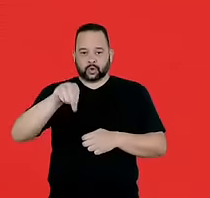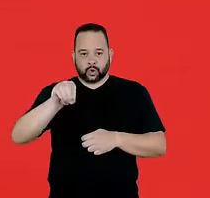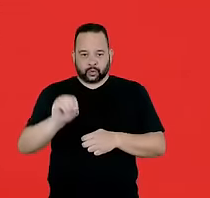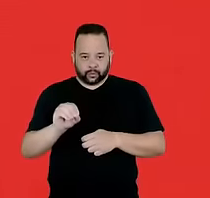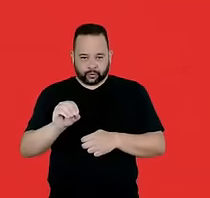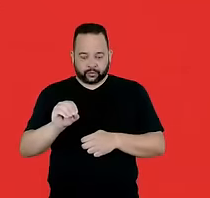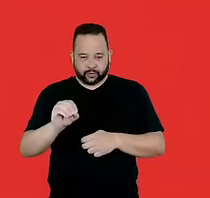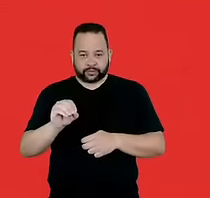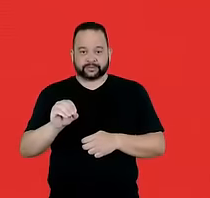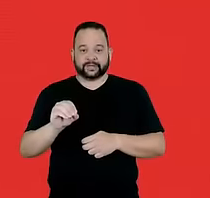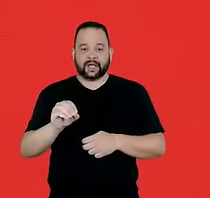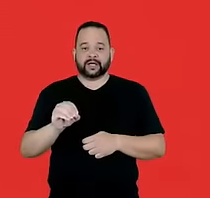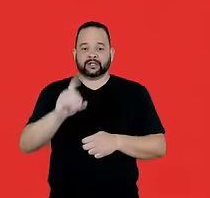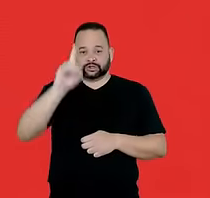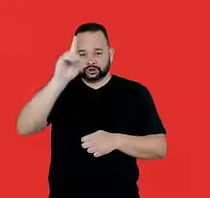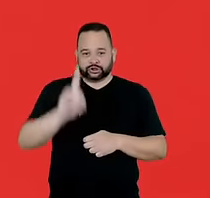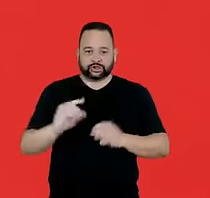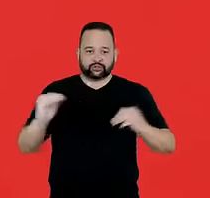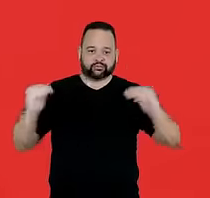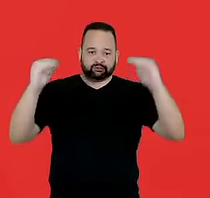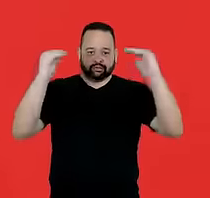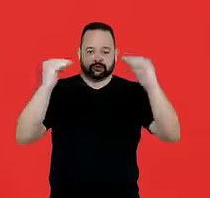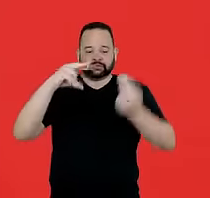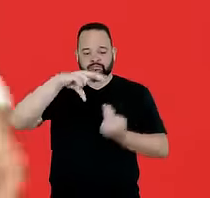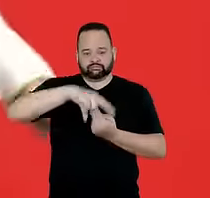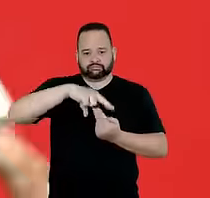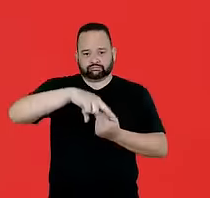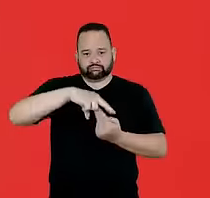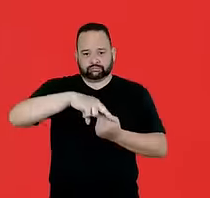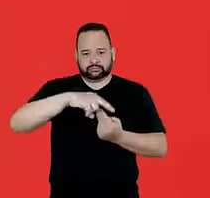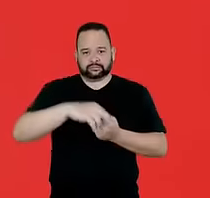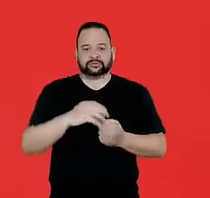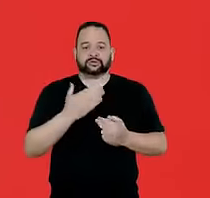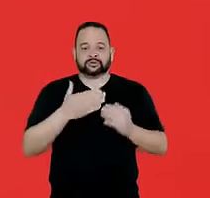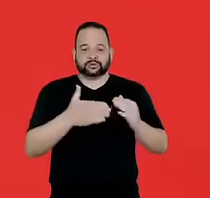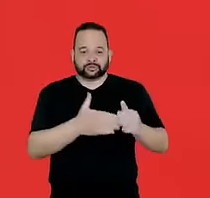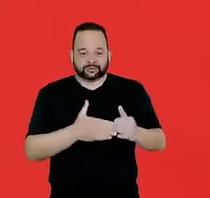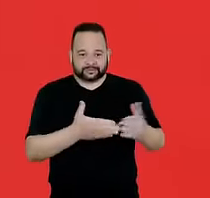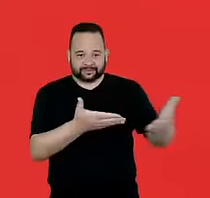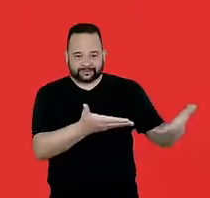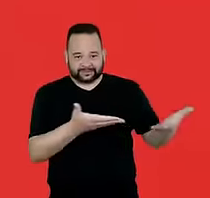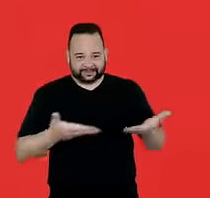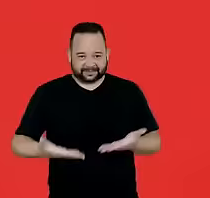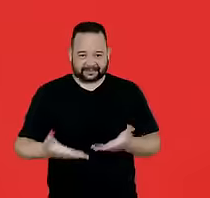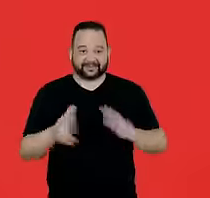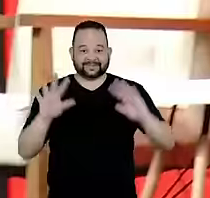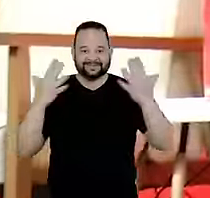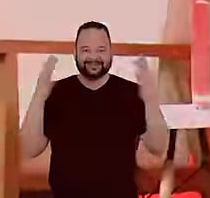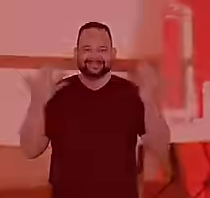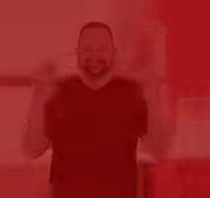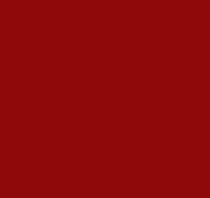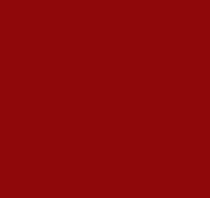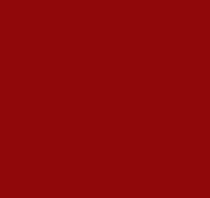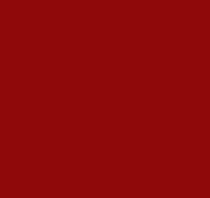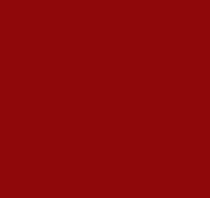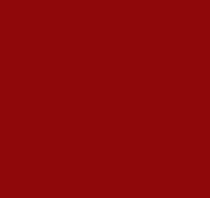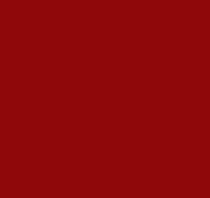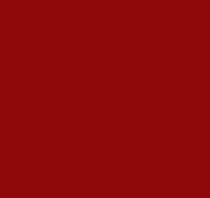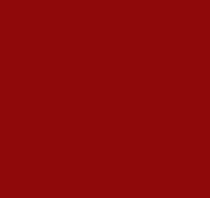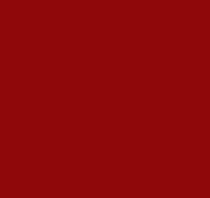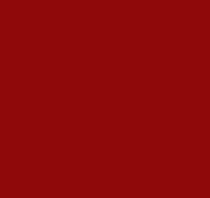asset Management por favor Bruno vem para cá uma salva de palmas para ele Bom dia